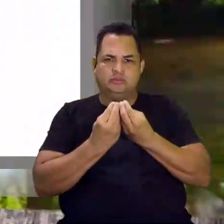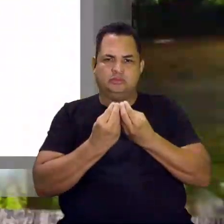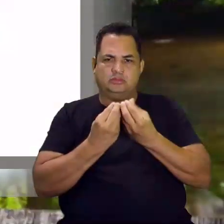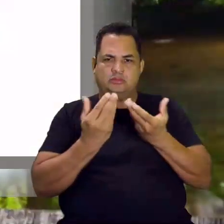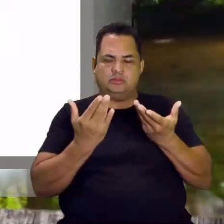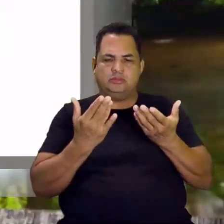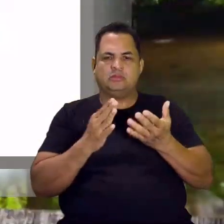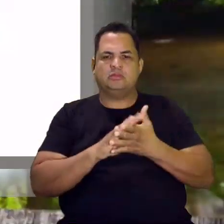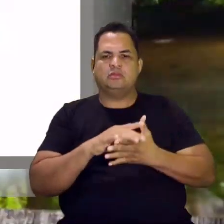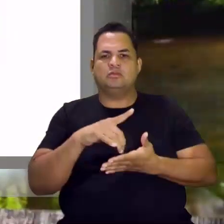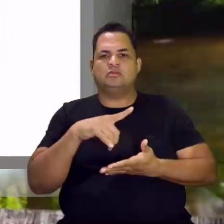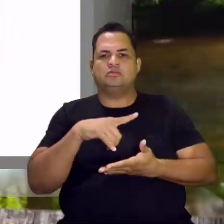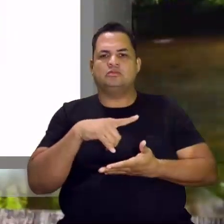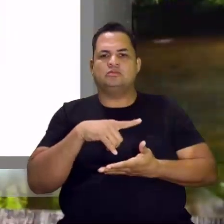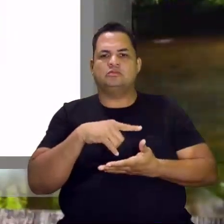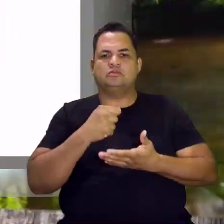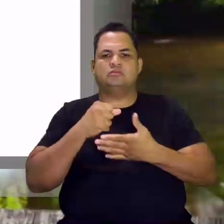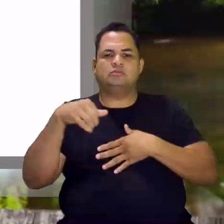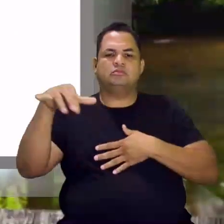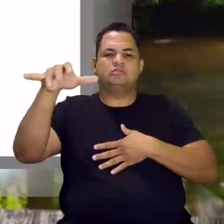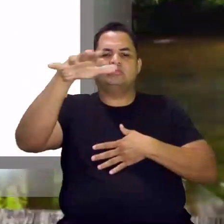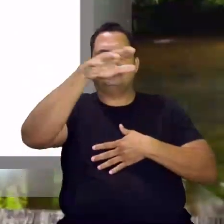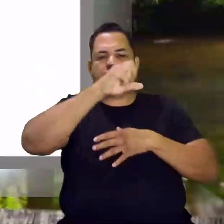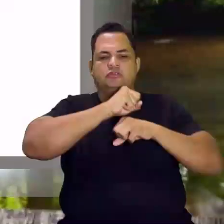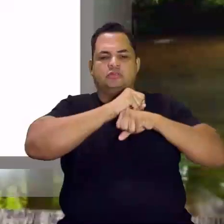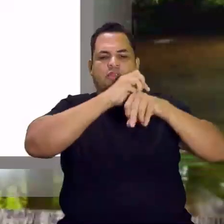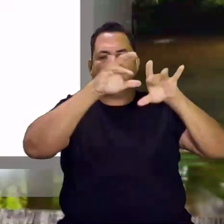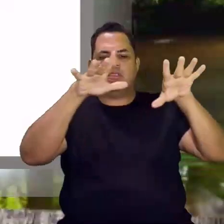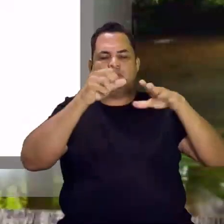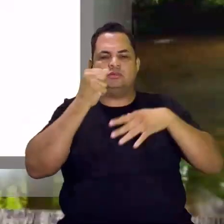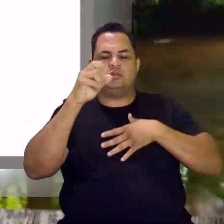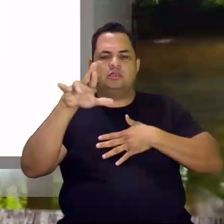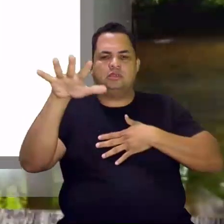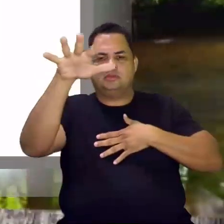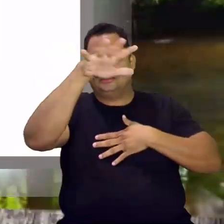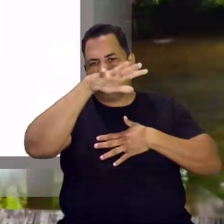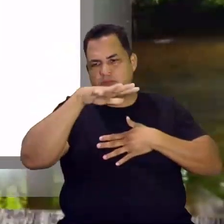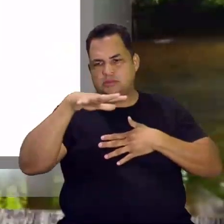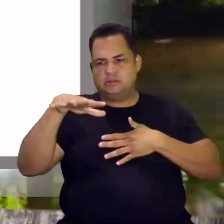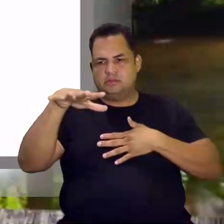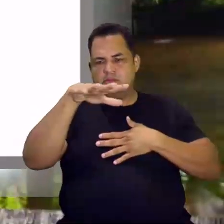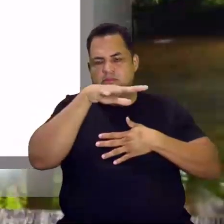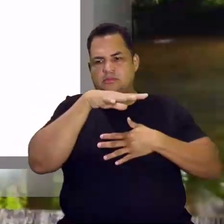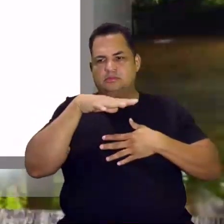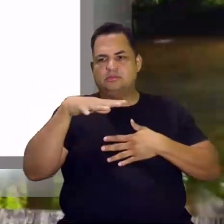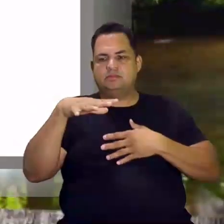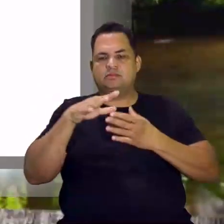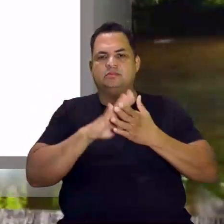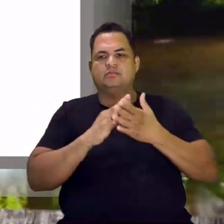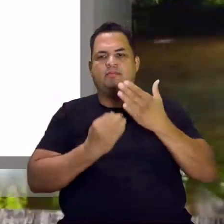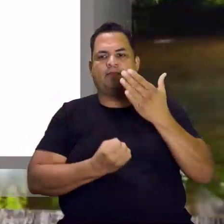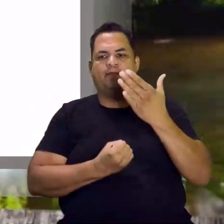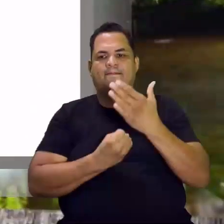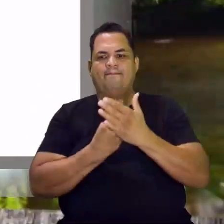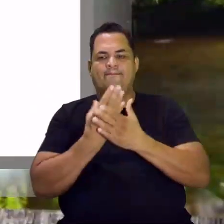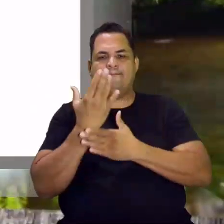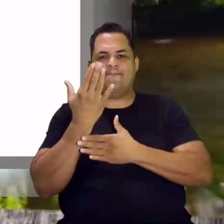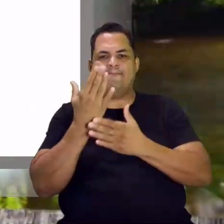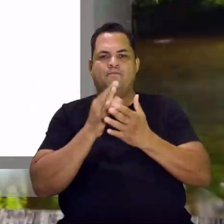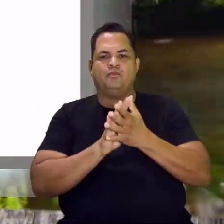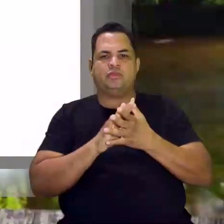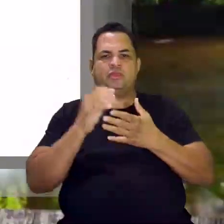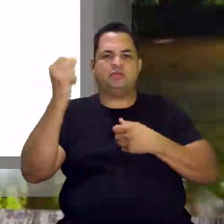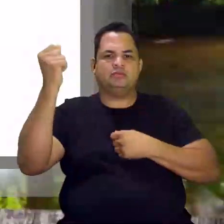essas substâncias estavam ali dispersas na atmosfera e aí elas deram início às